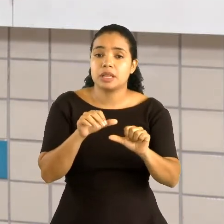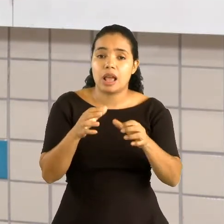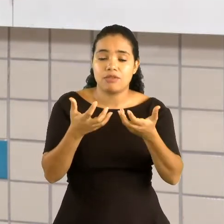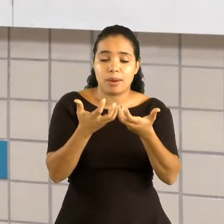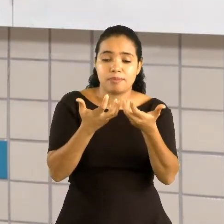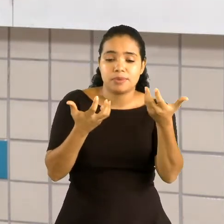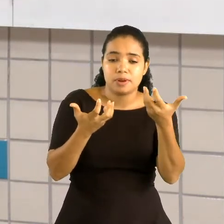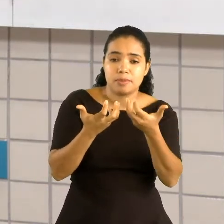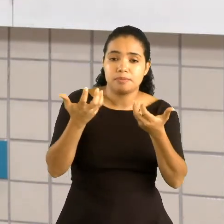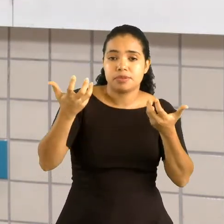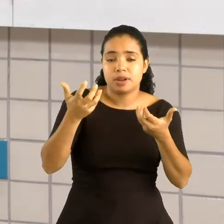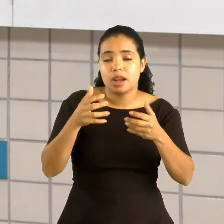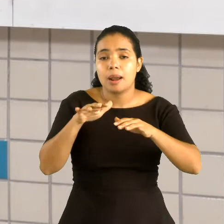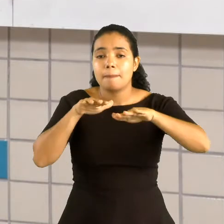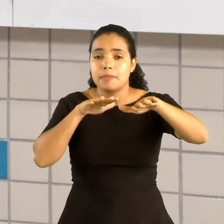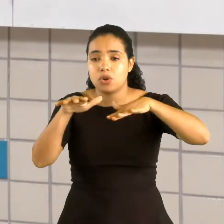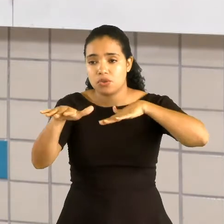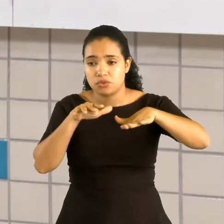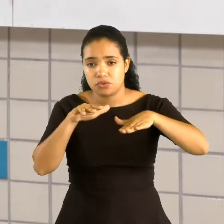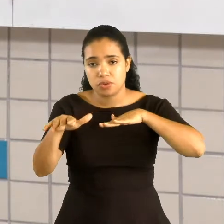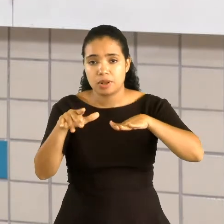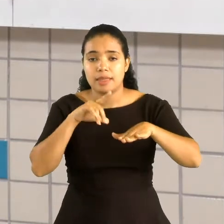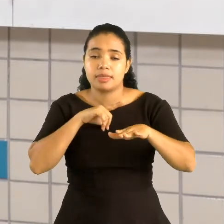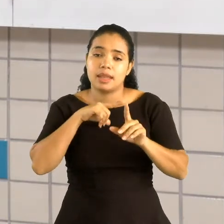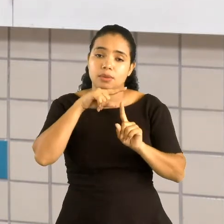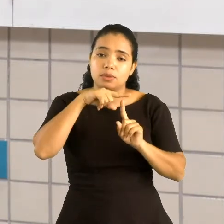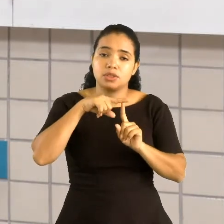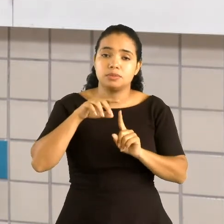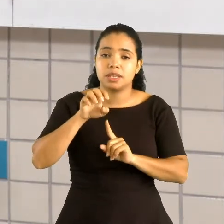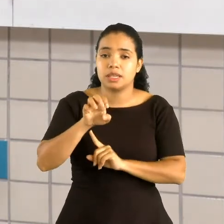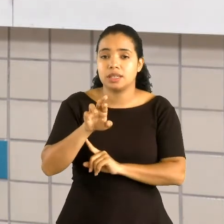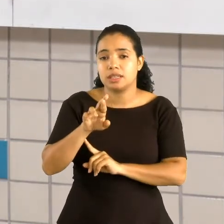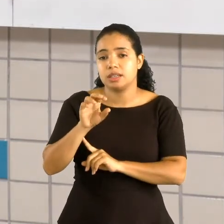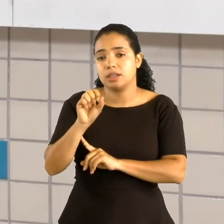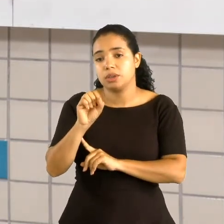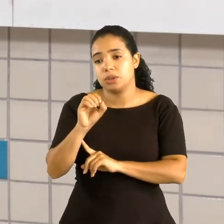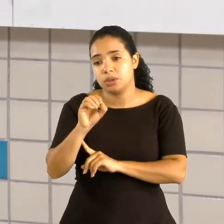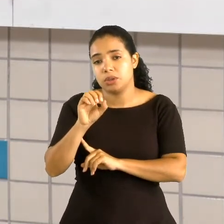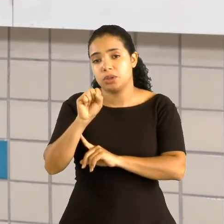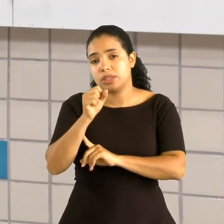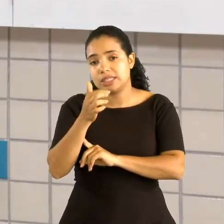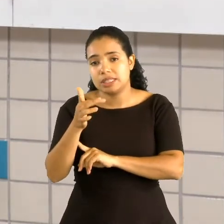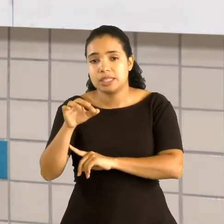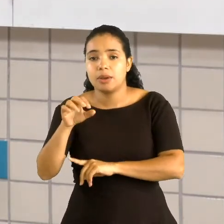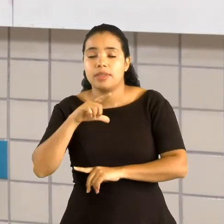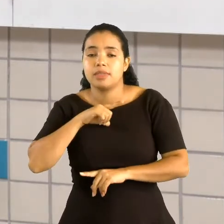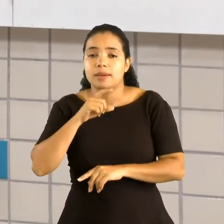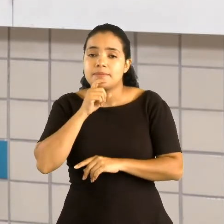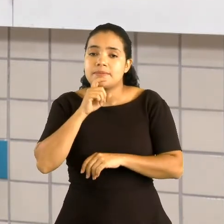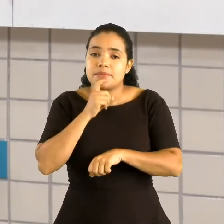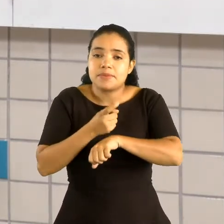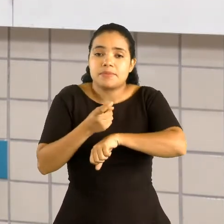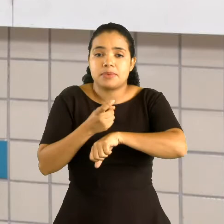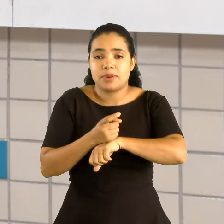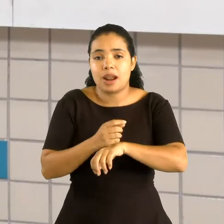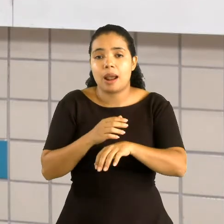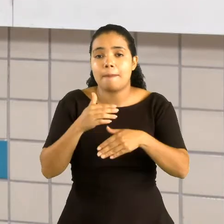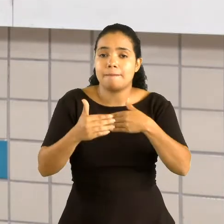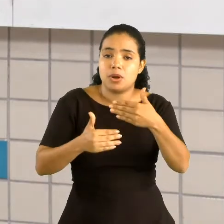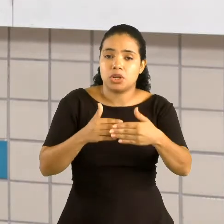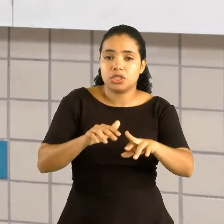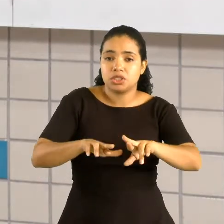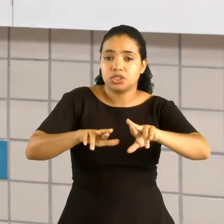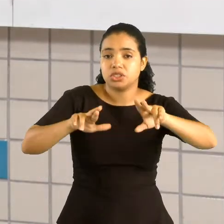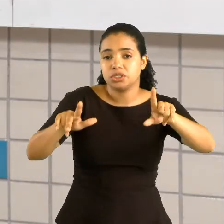mexendo também e elas vão causando um tipo de erosão. Só que esse tipo de erosão ela é causada mais pelo gelo. É um processo diferente, mas é